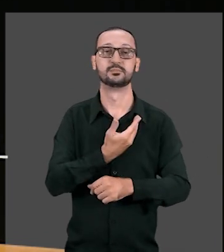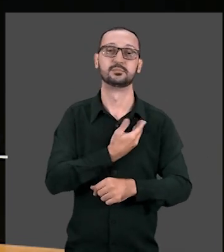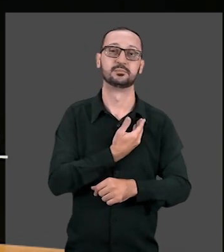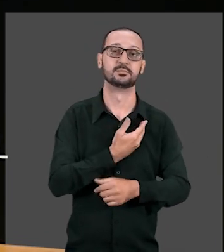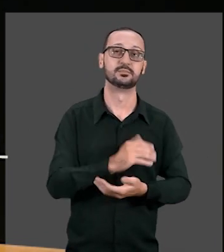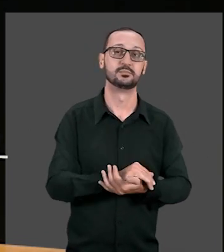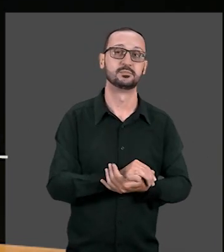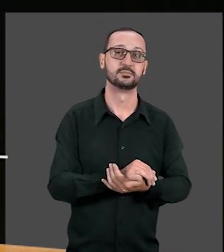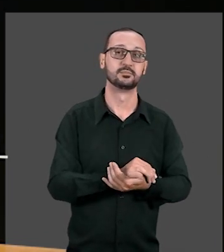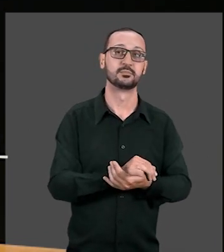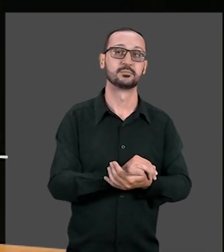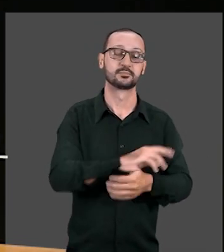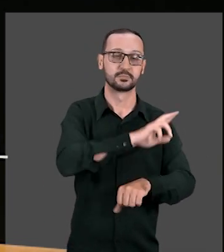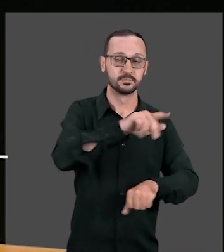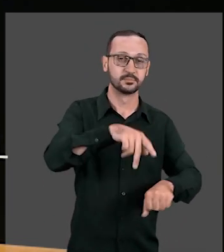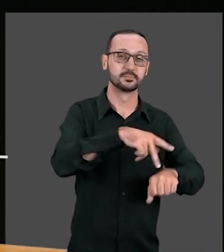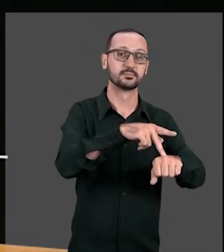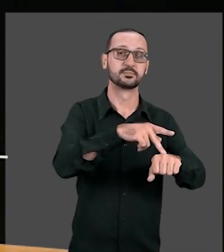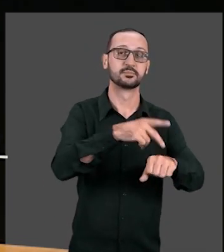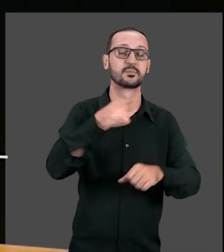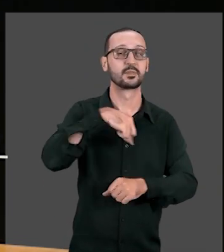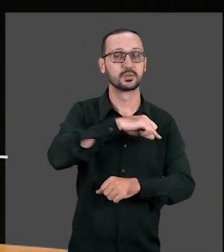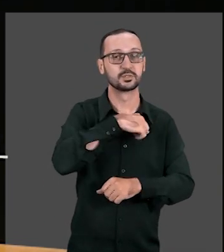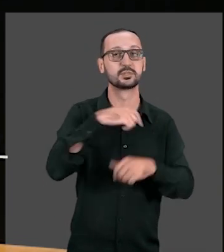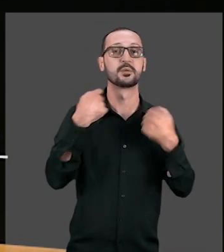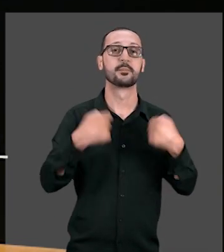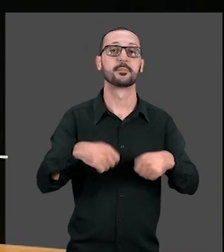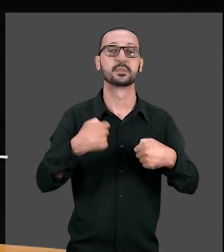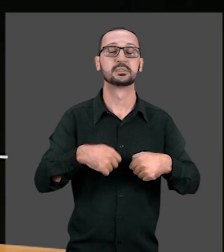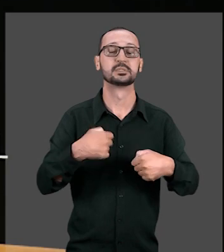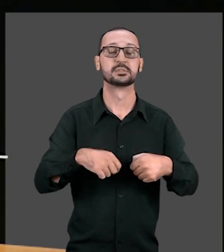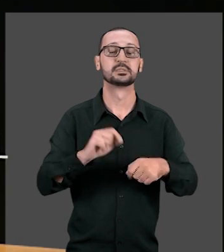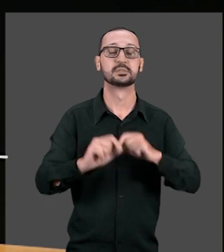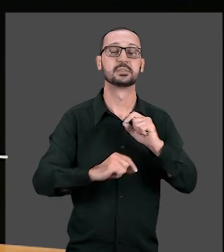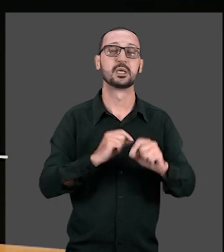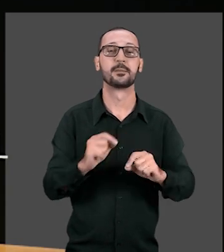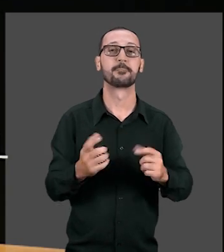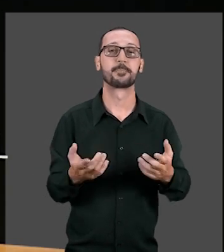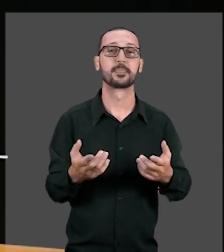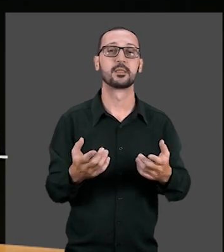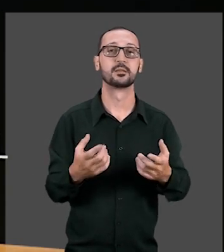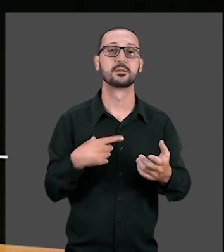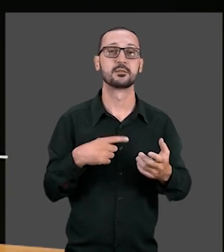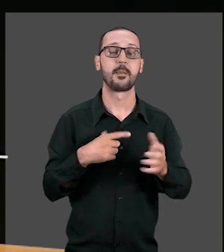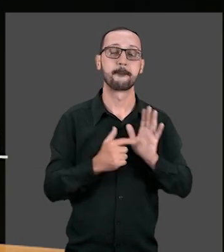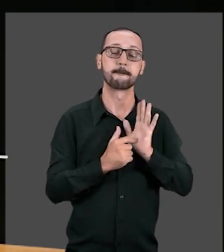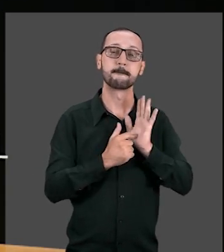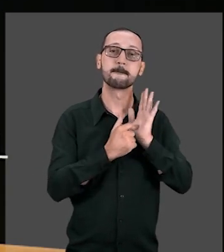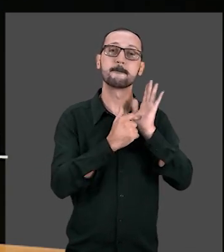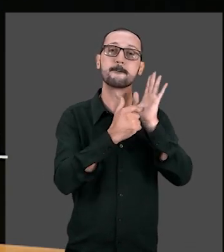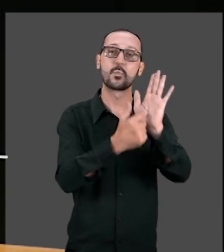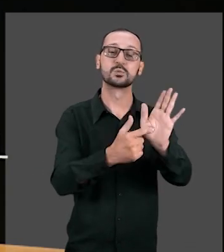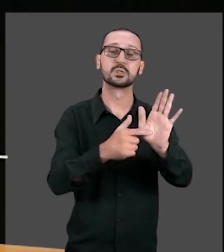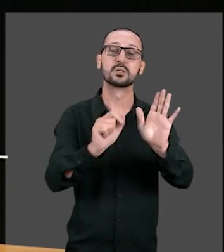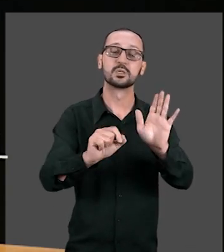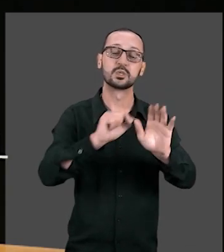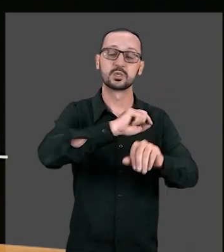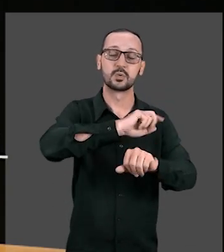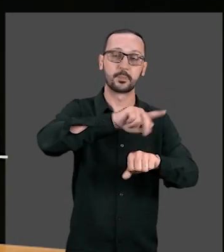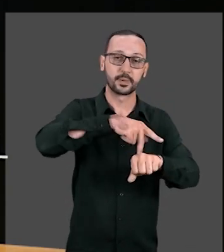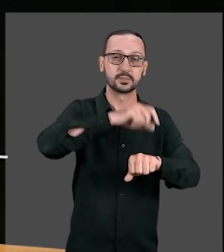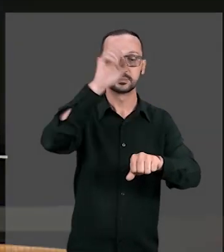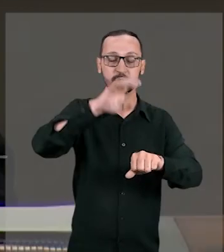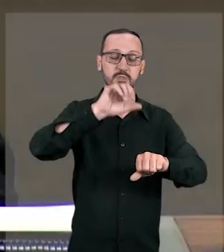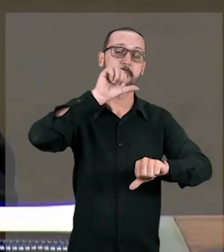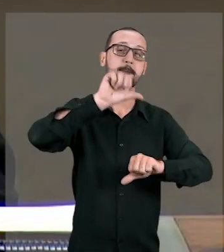ao país que vem na frente e que nós precisamos exercer e simbolizar essa transformação. O Brasil